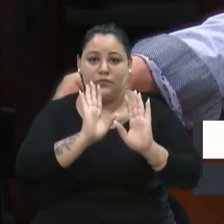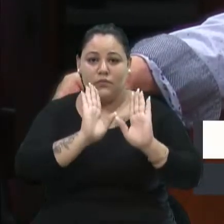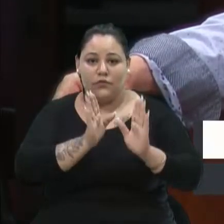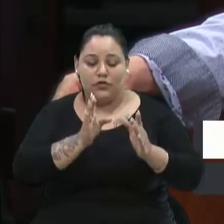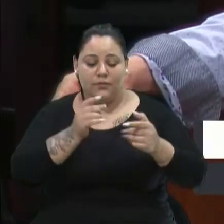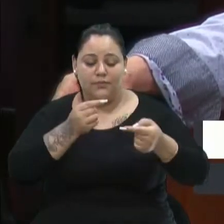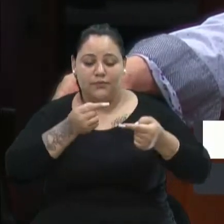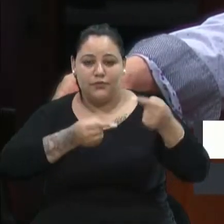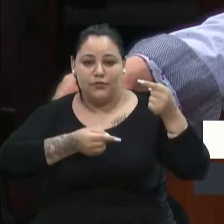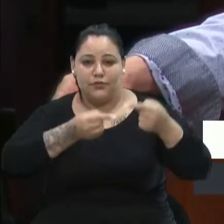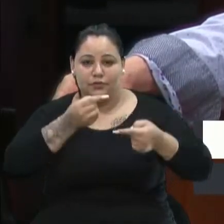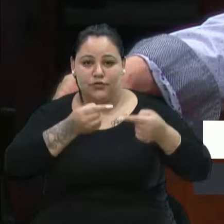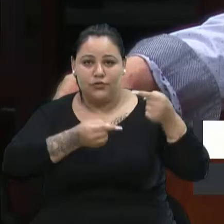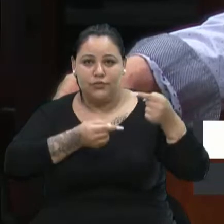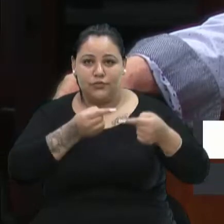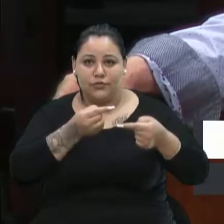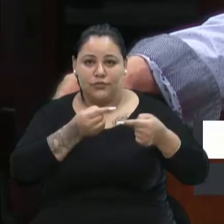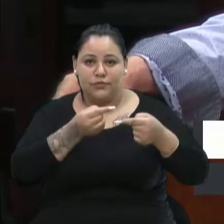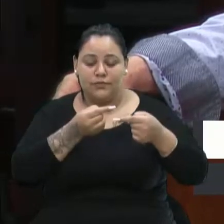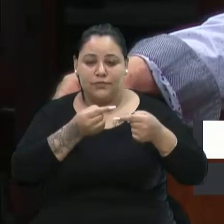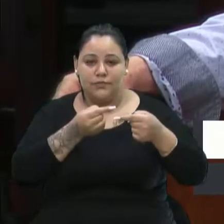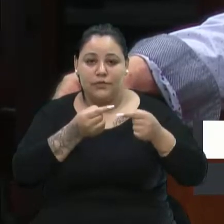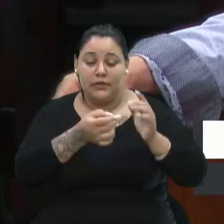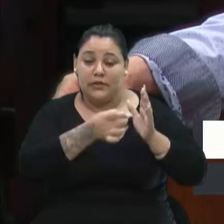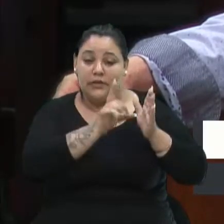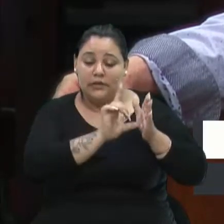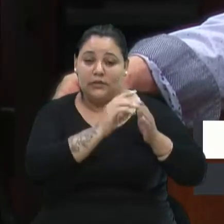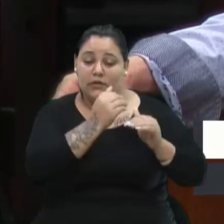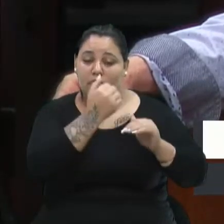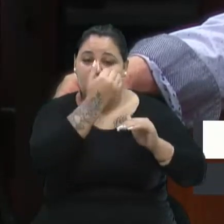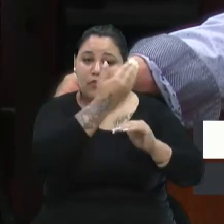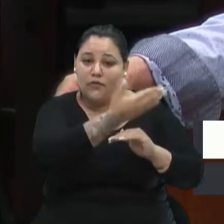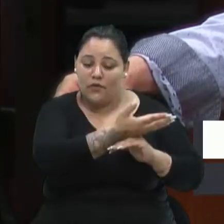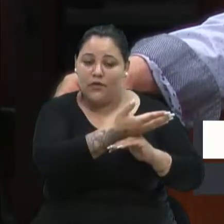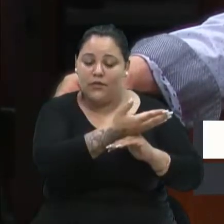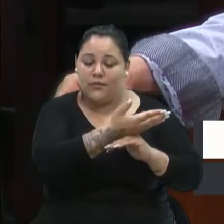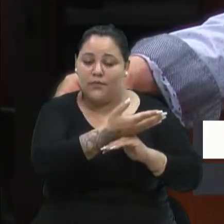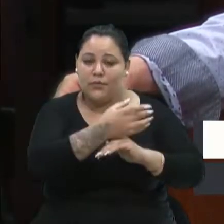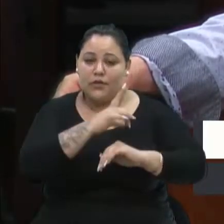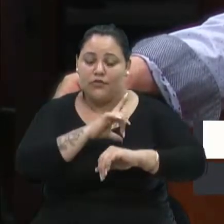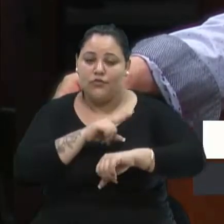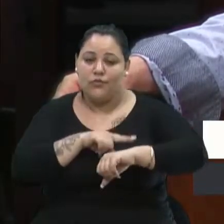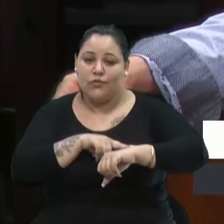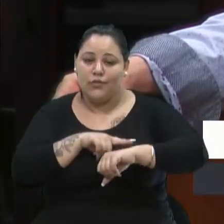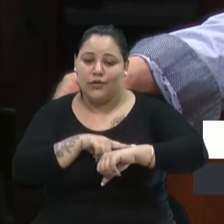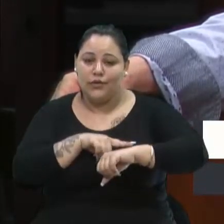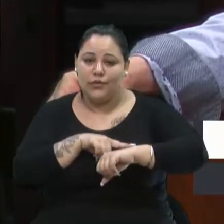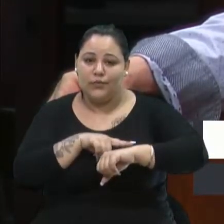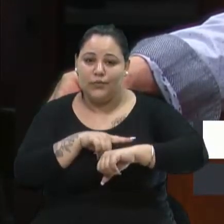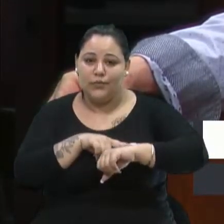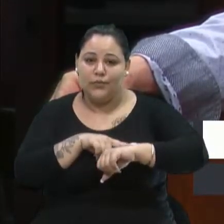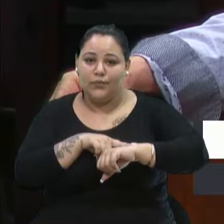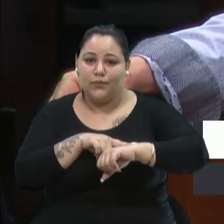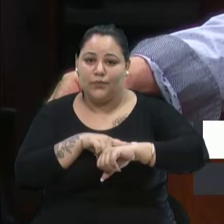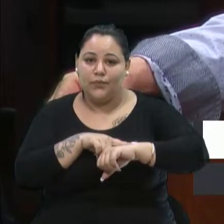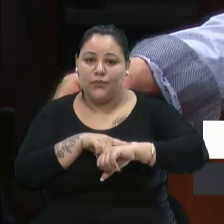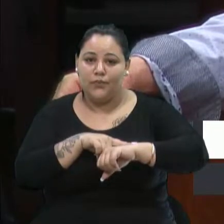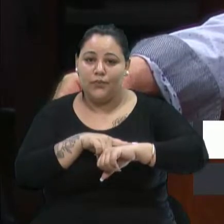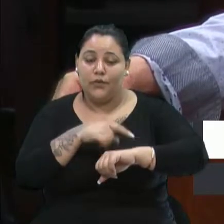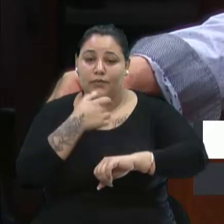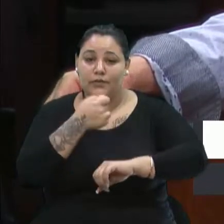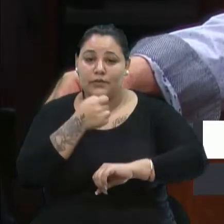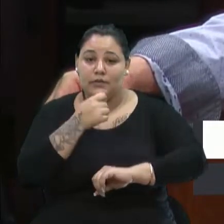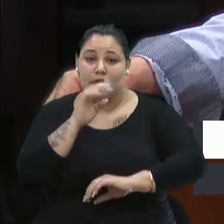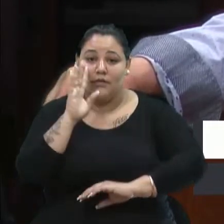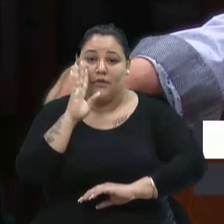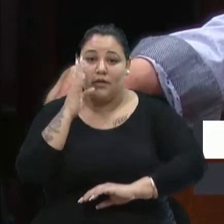aqui, ali atrás, quando naquele momento tínhamos que decidir